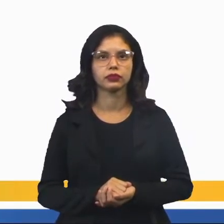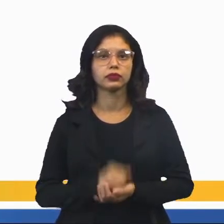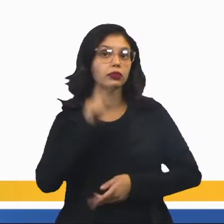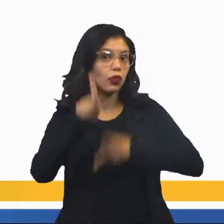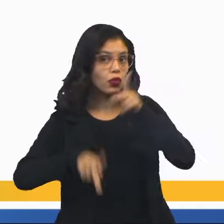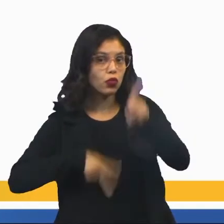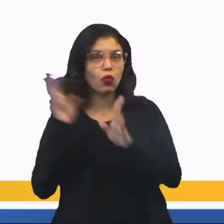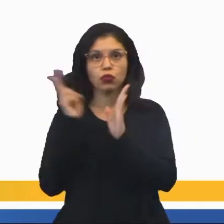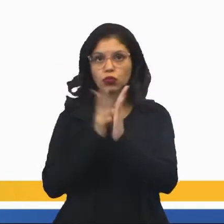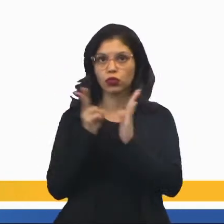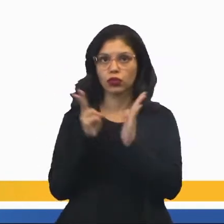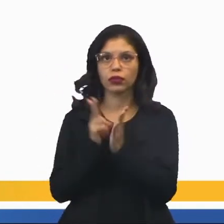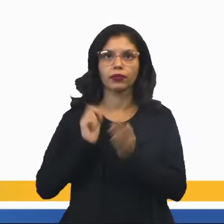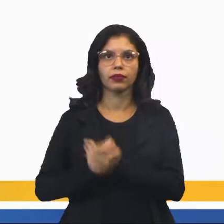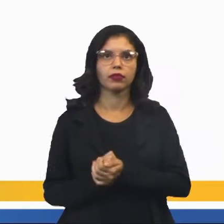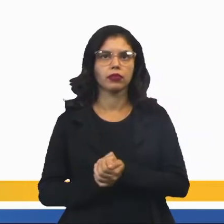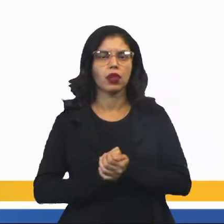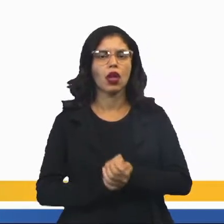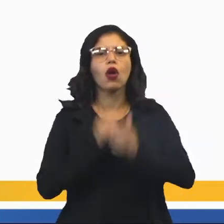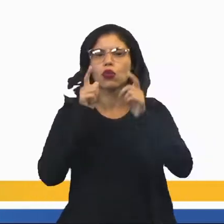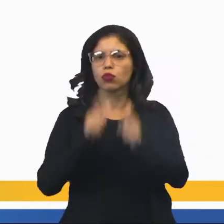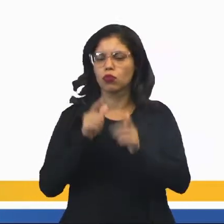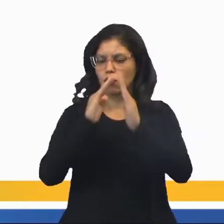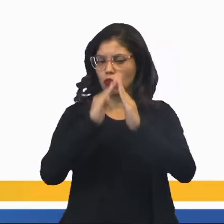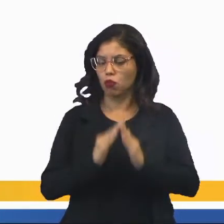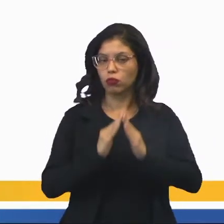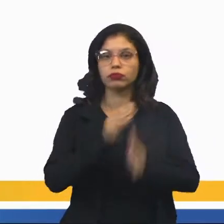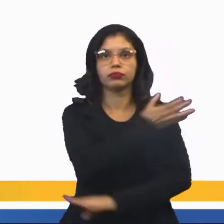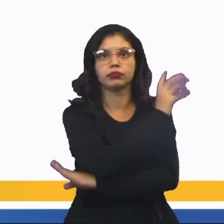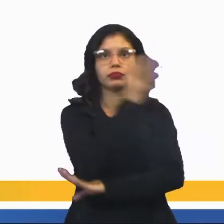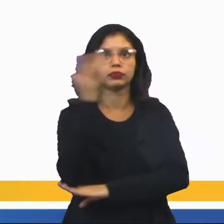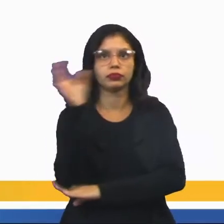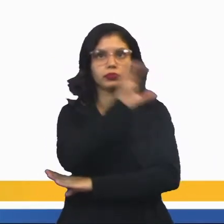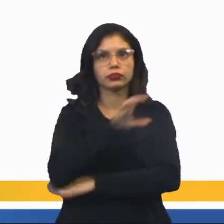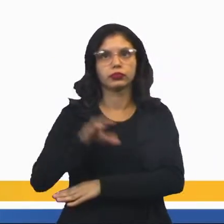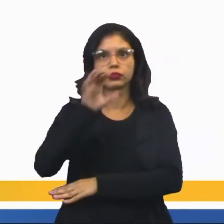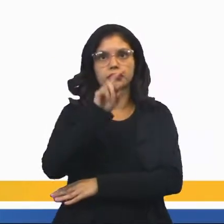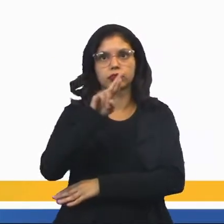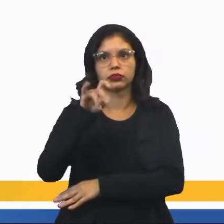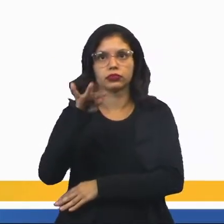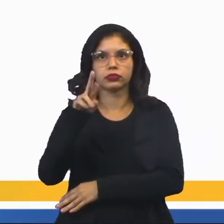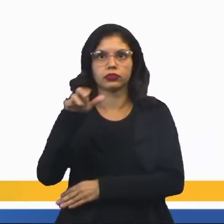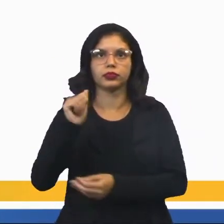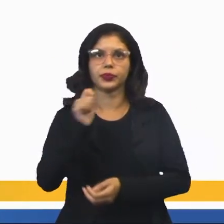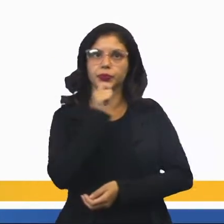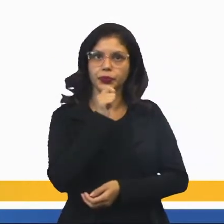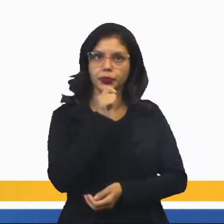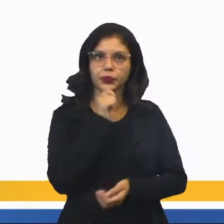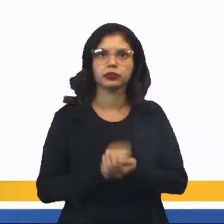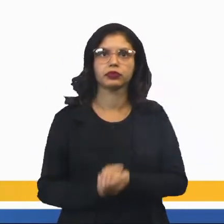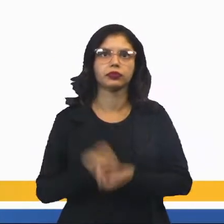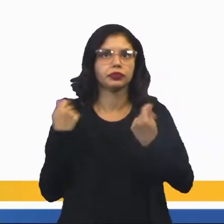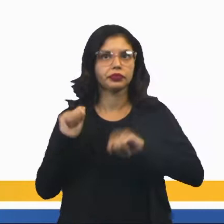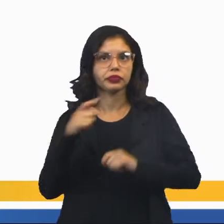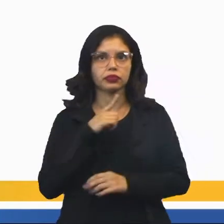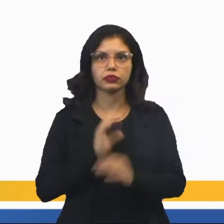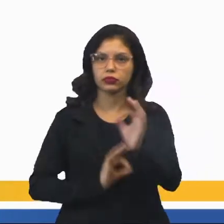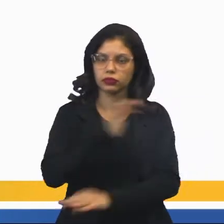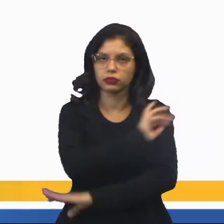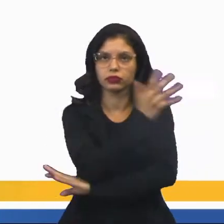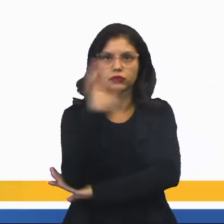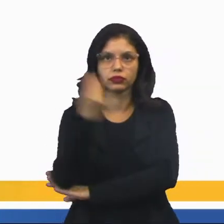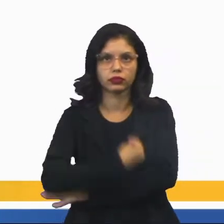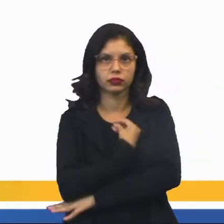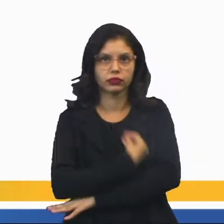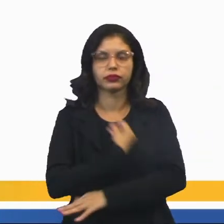Os povos indígenas, habitantes das florestas e das regiões ribeirinhas, ainda que dependam dos recursos